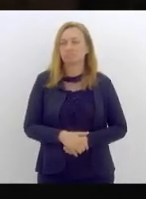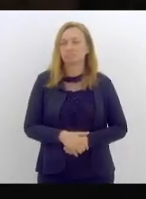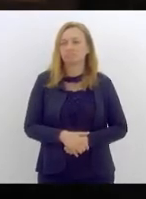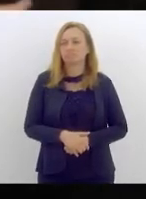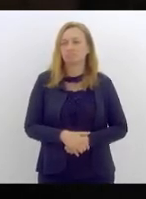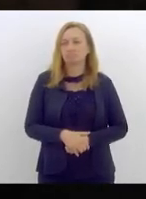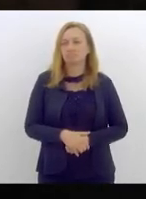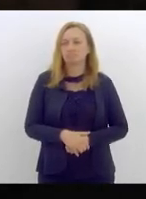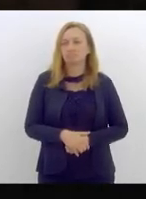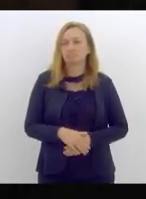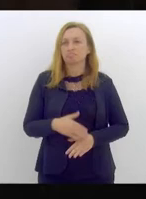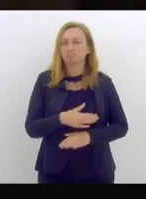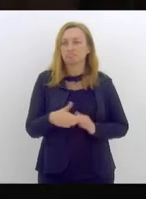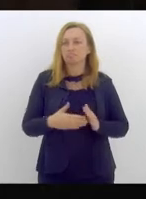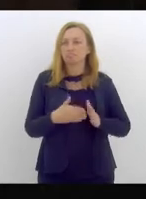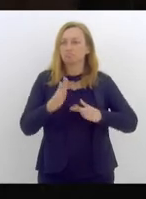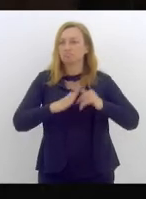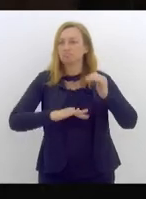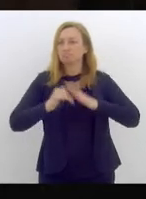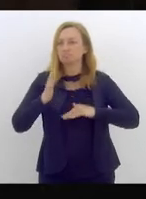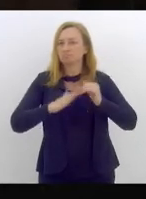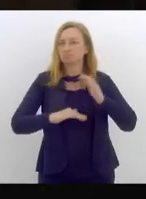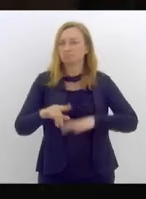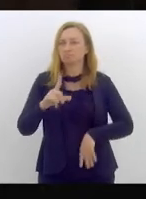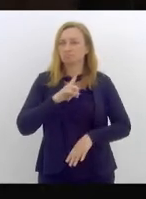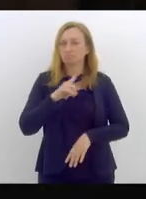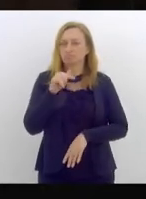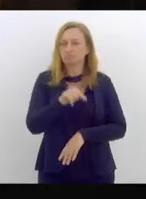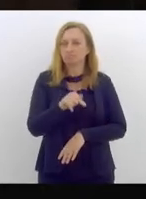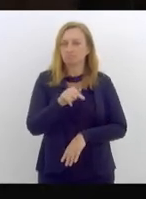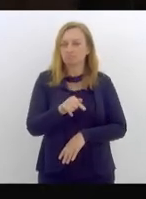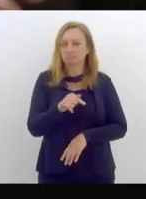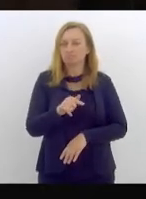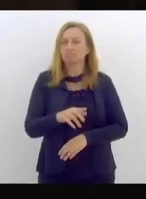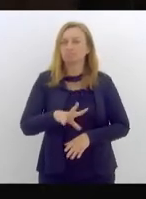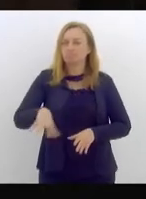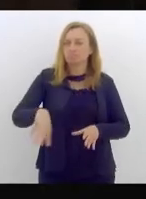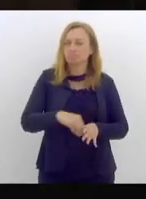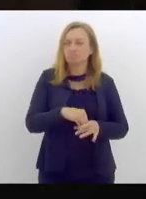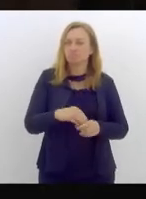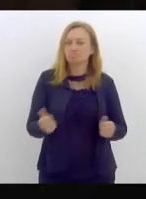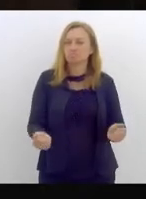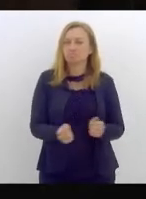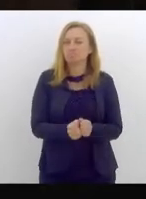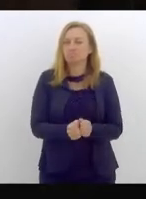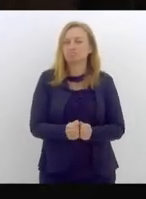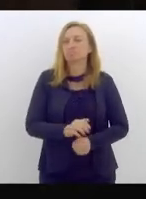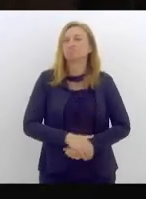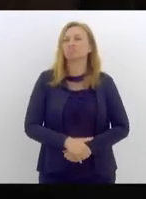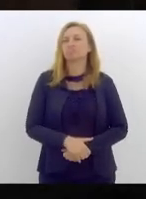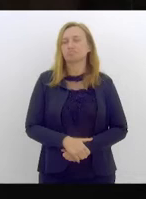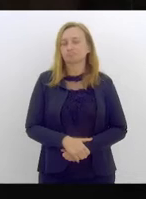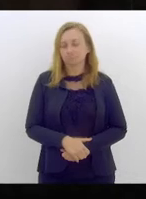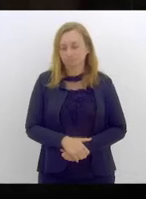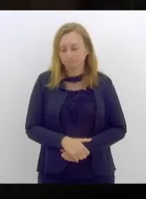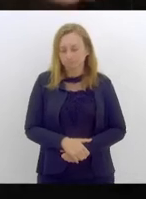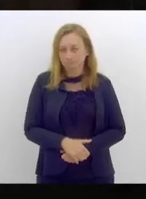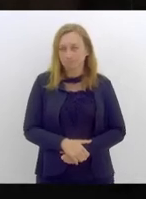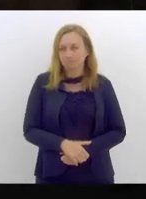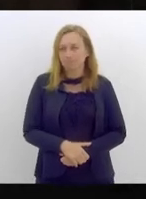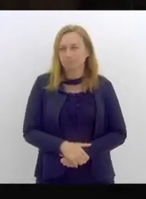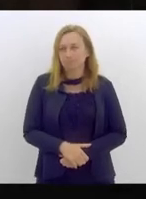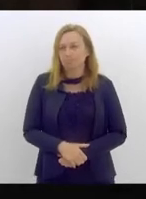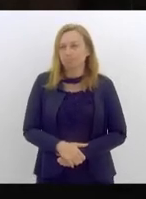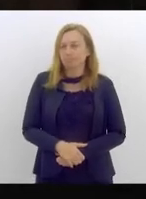todas as profissões que existiam ali que estavam sendo exatamente destinada para